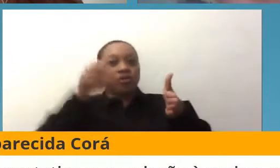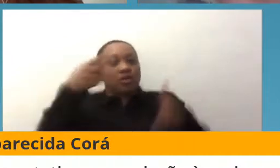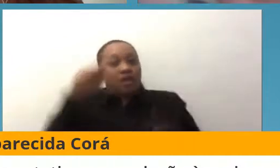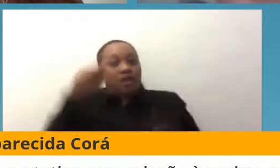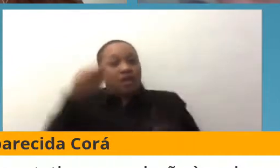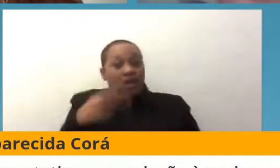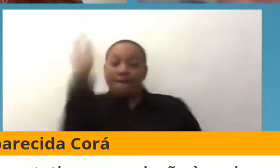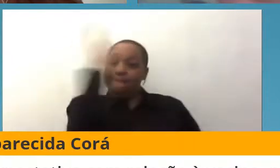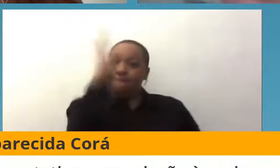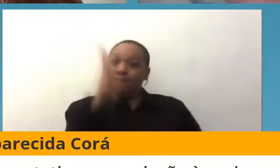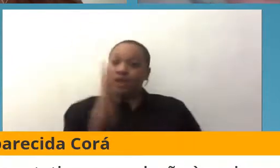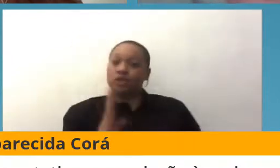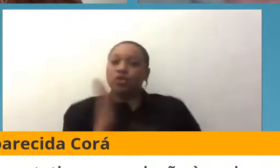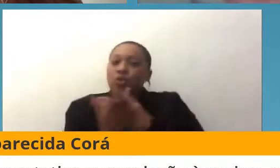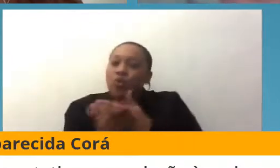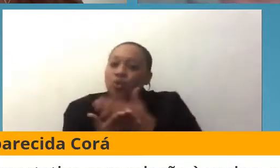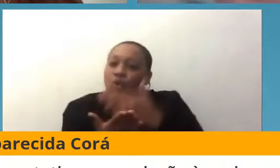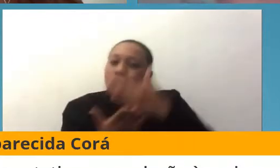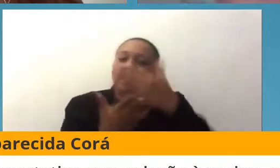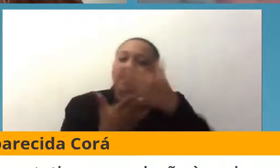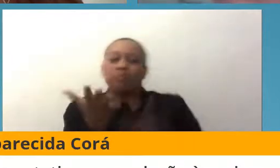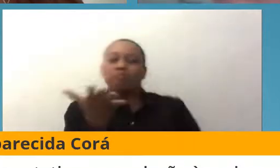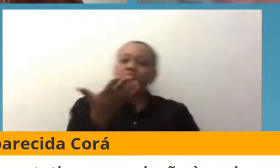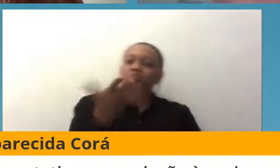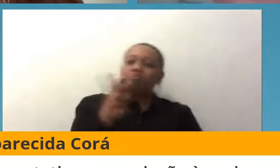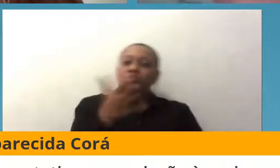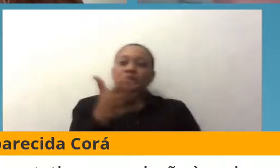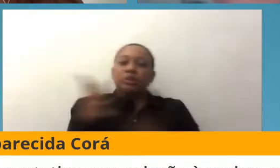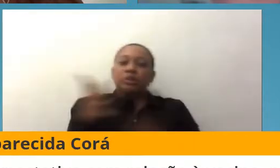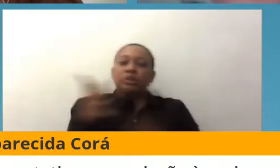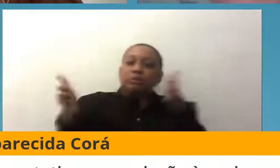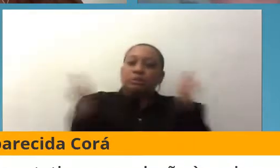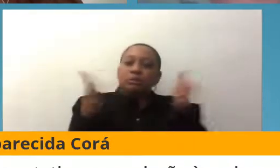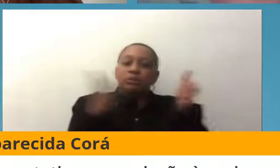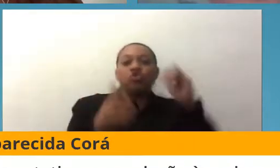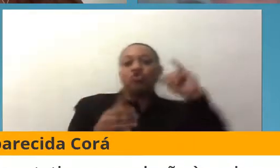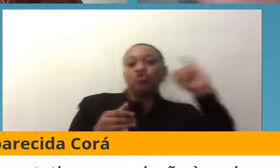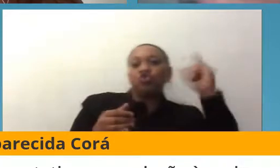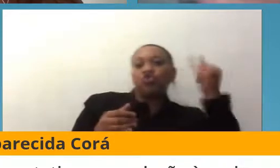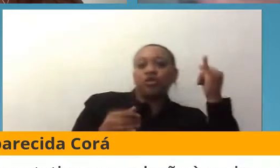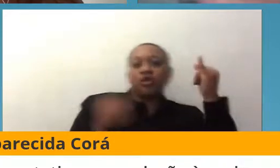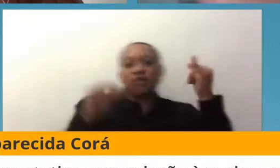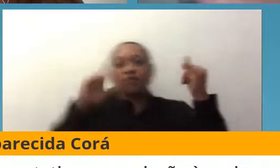entre janeiro e fevereiro, provavelmente. Eu espero que isso aconteça.